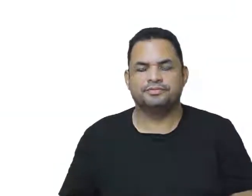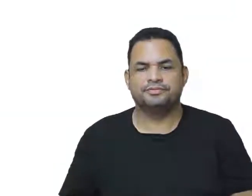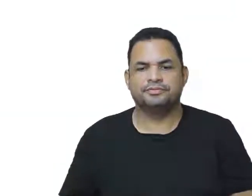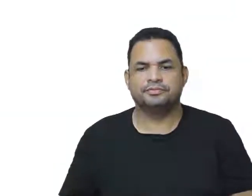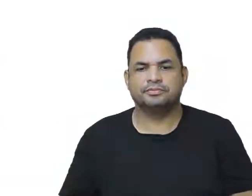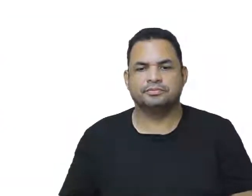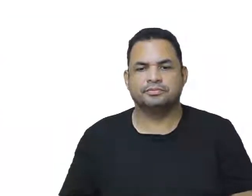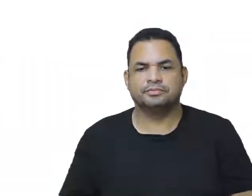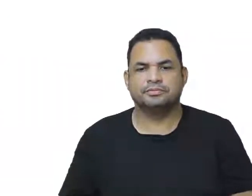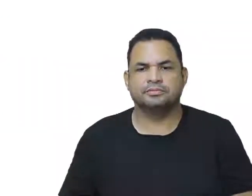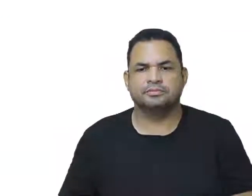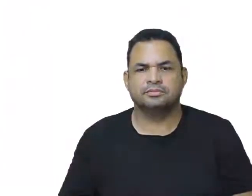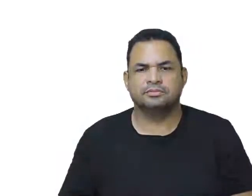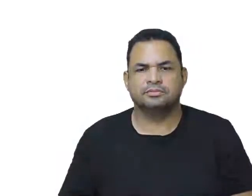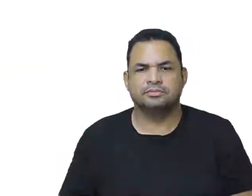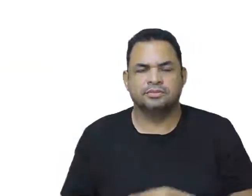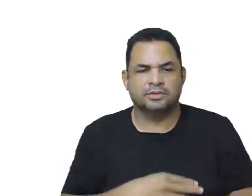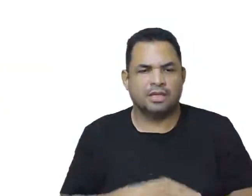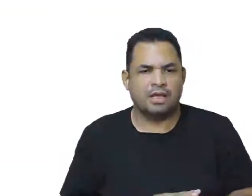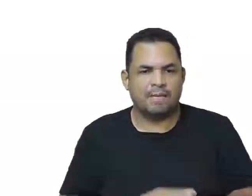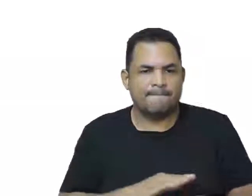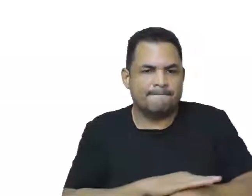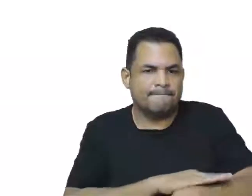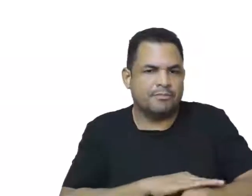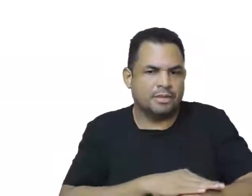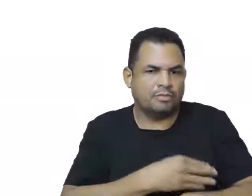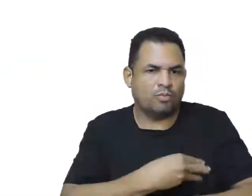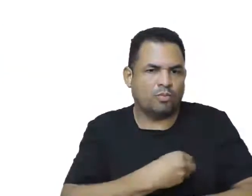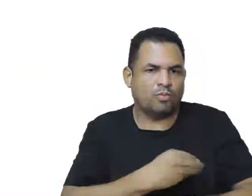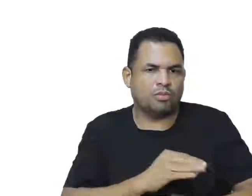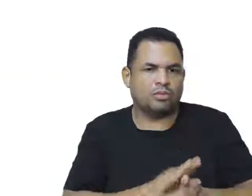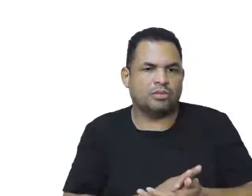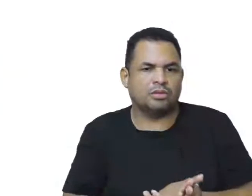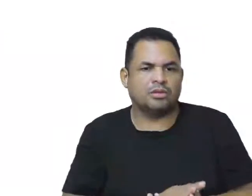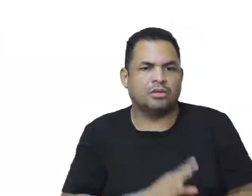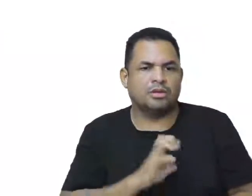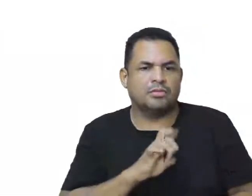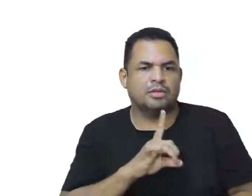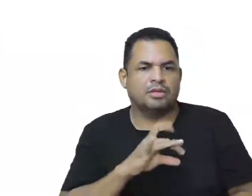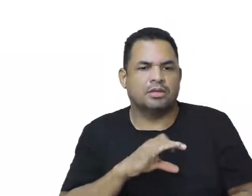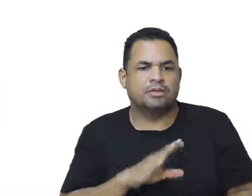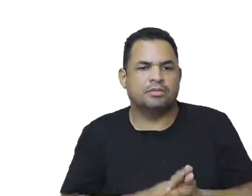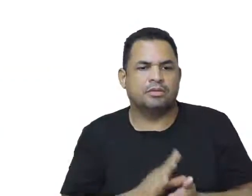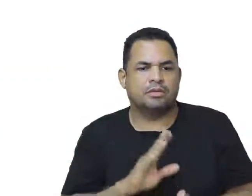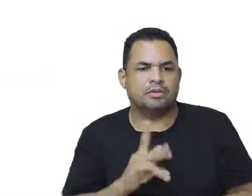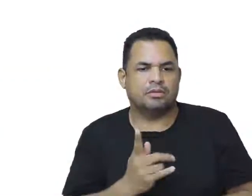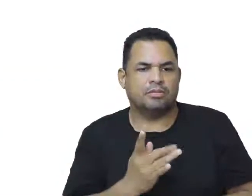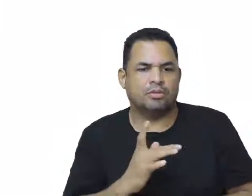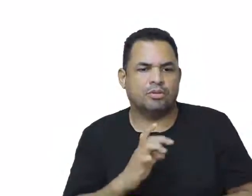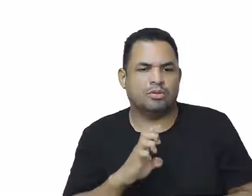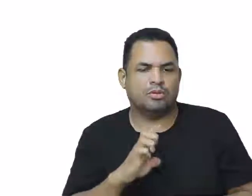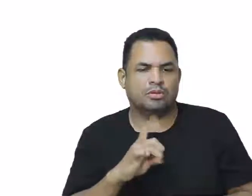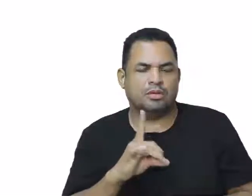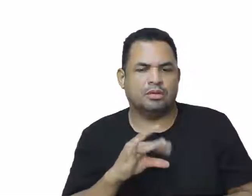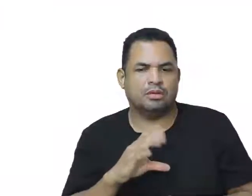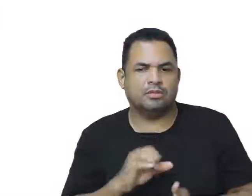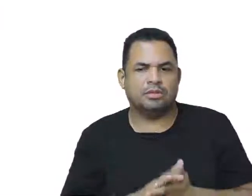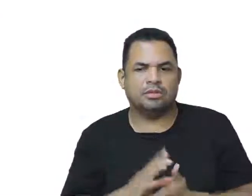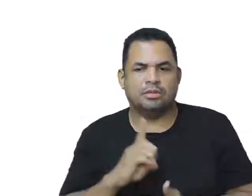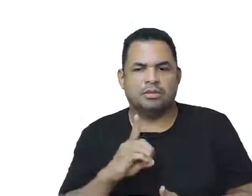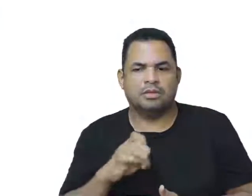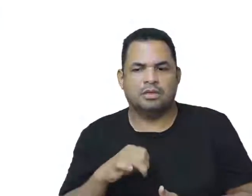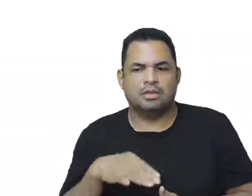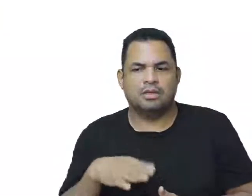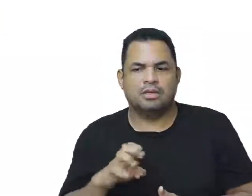3 regiões aqui, ó, a pele dos mamíferos divide epiderme, hipoderme e derme,